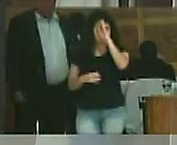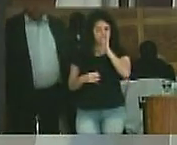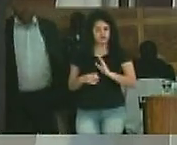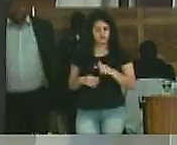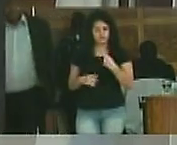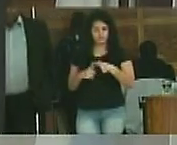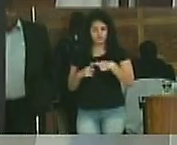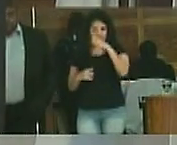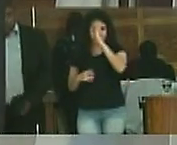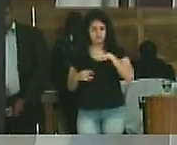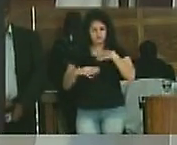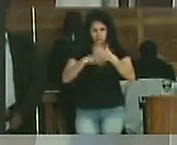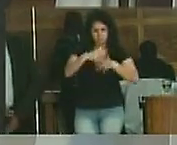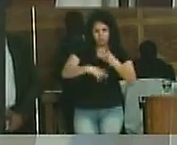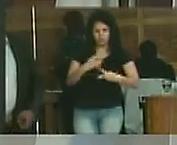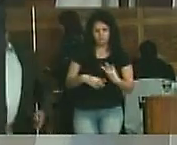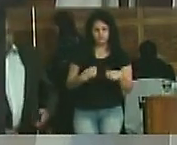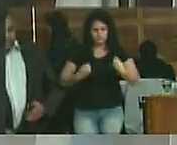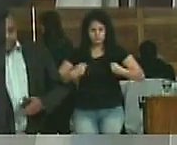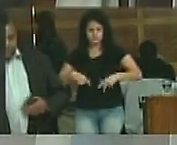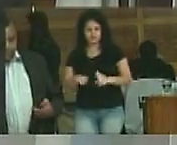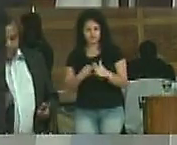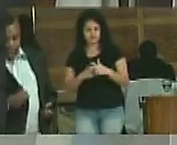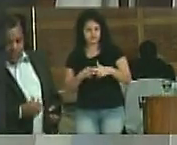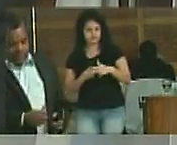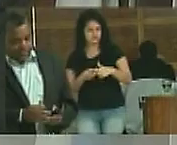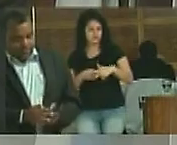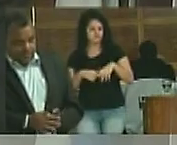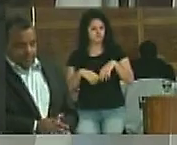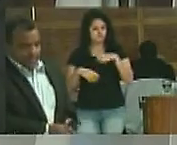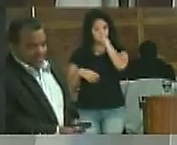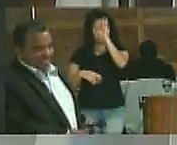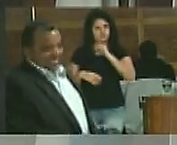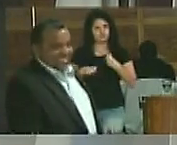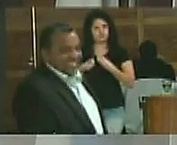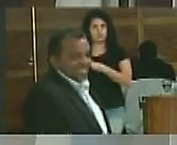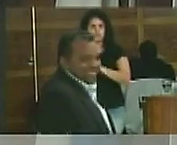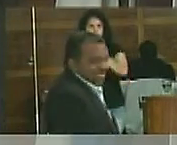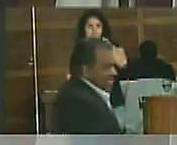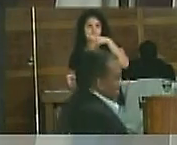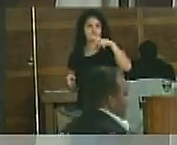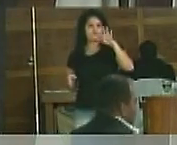esse país, tem que ajeitar esse país, botar esses petistas tudo para correr, acabar com